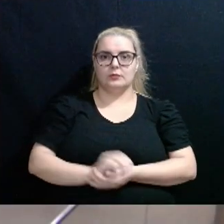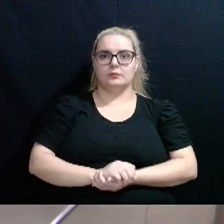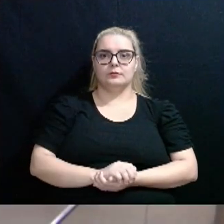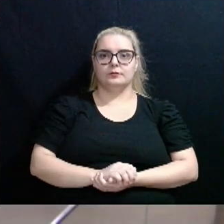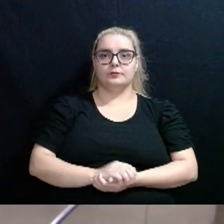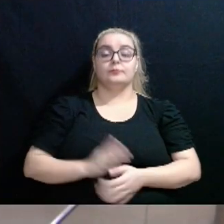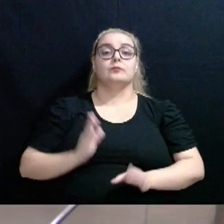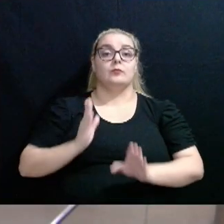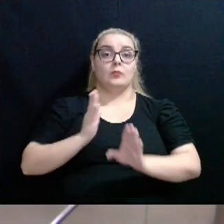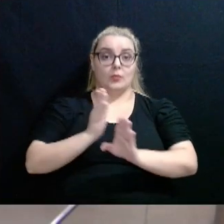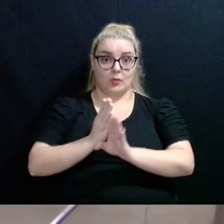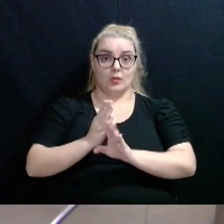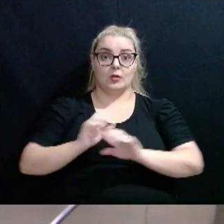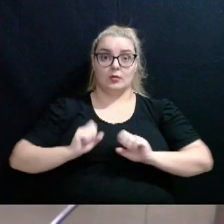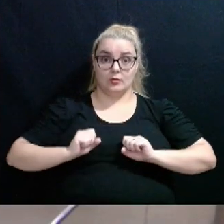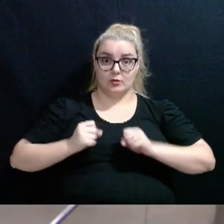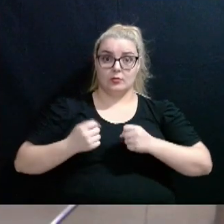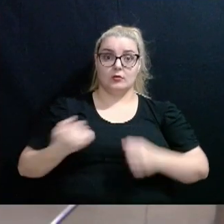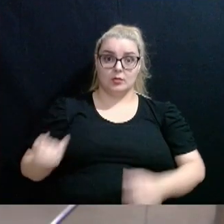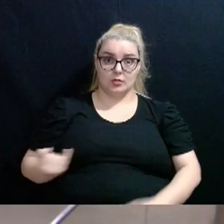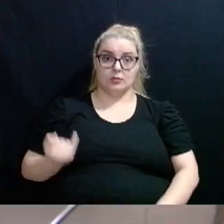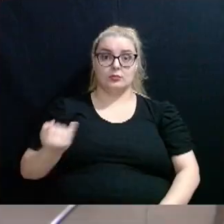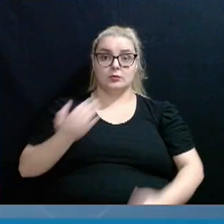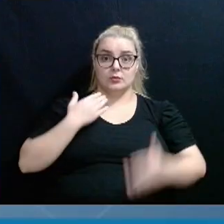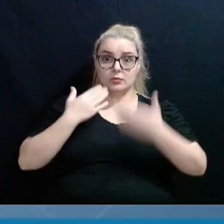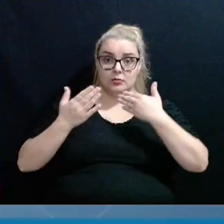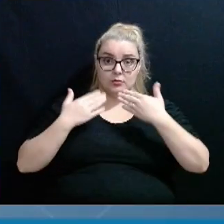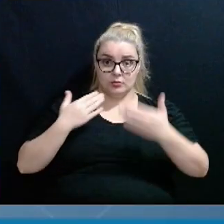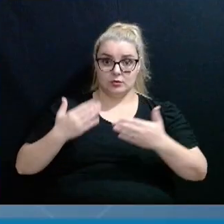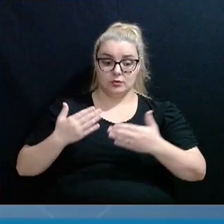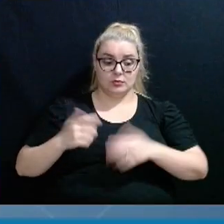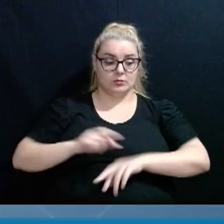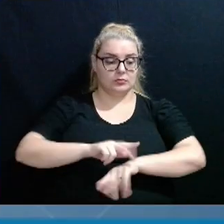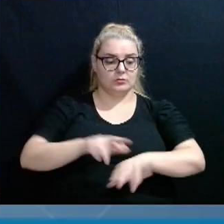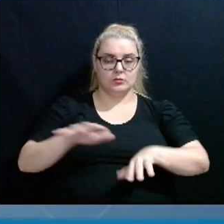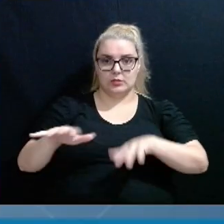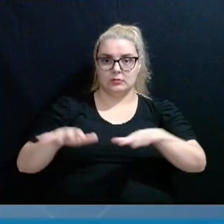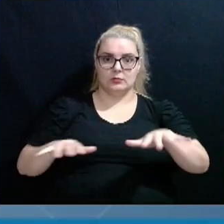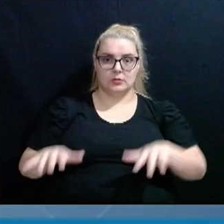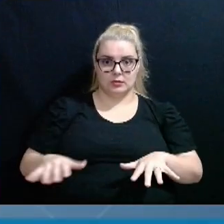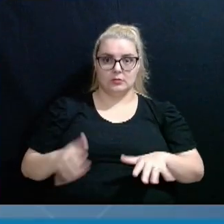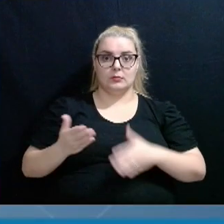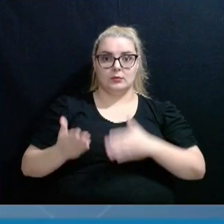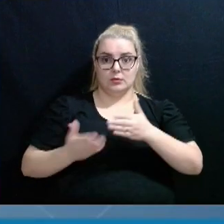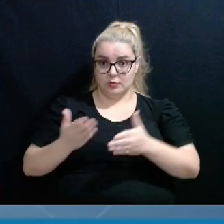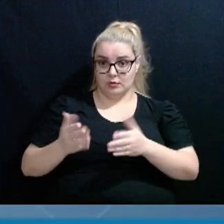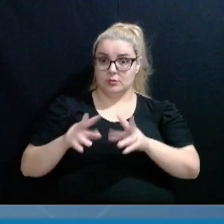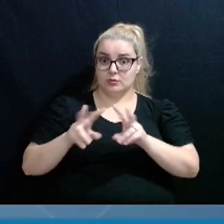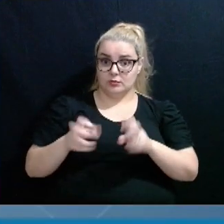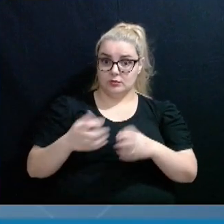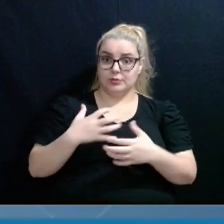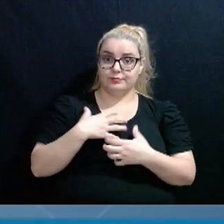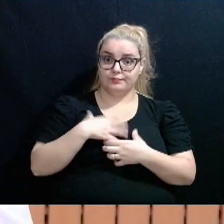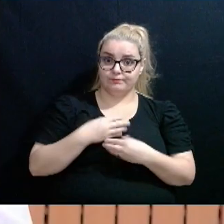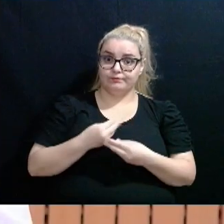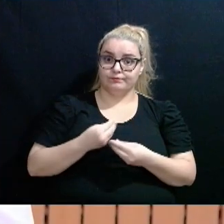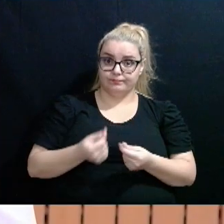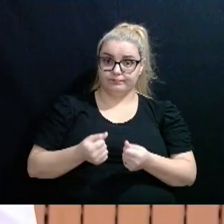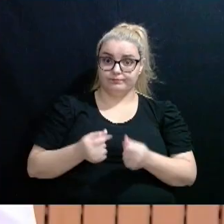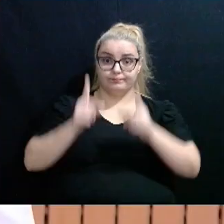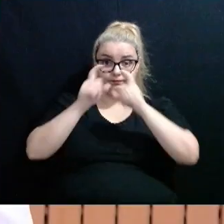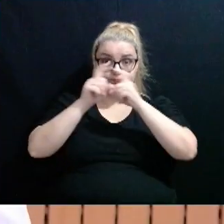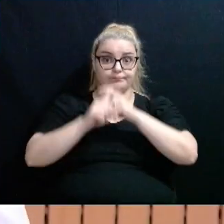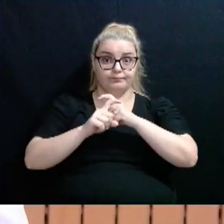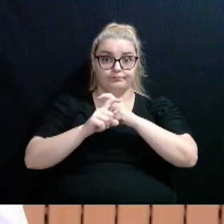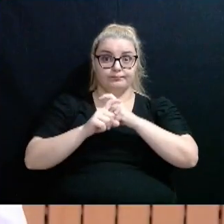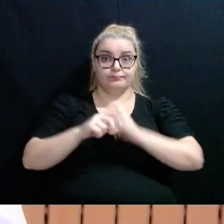reforçou a importância do diálogo entre diferentes áreas para tratar de um tema sensível e complexo. Nick